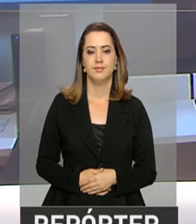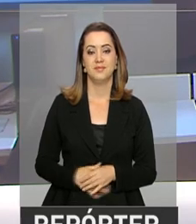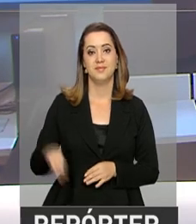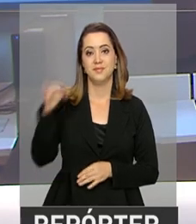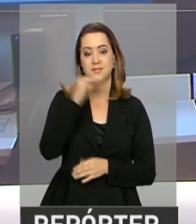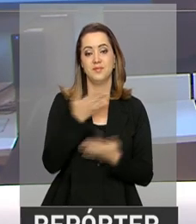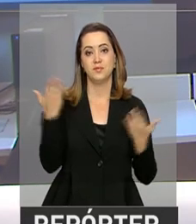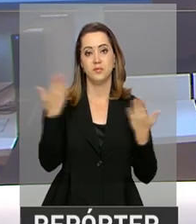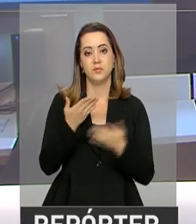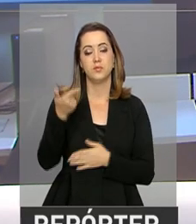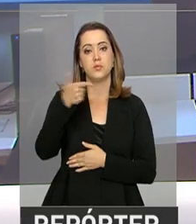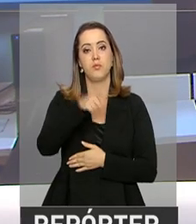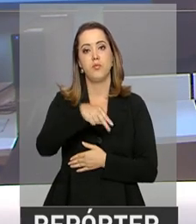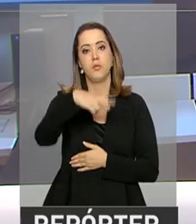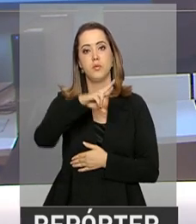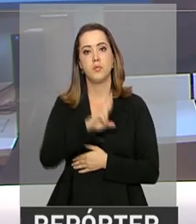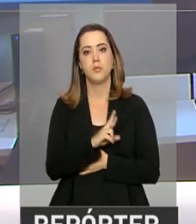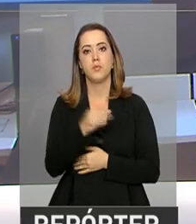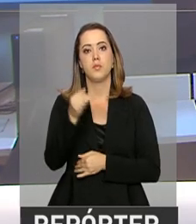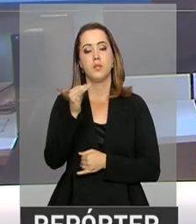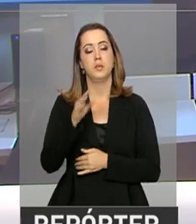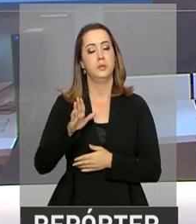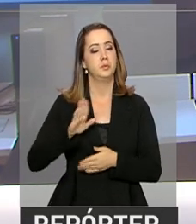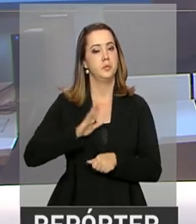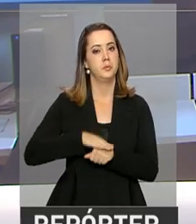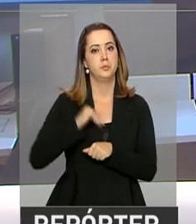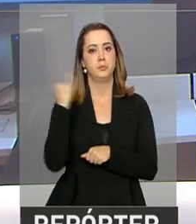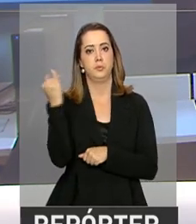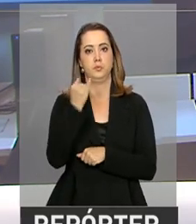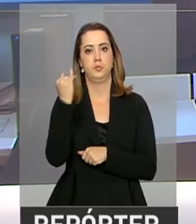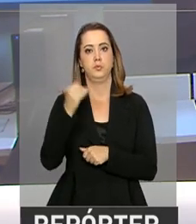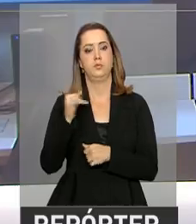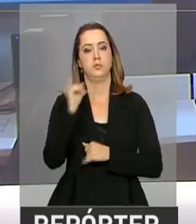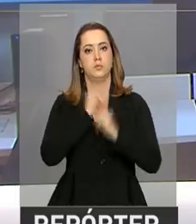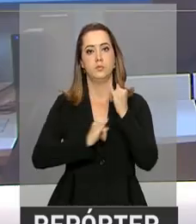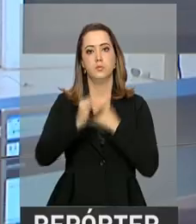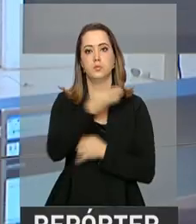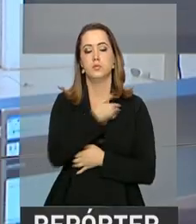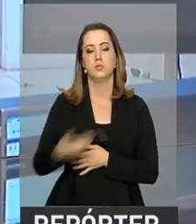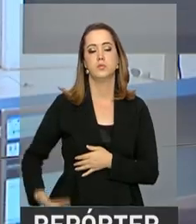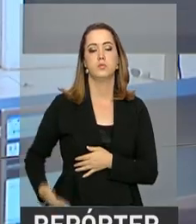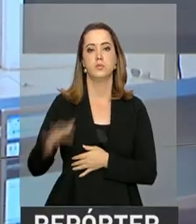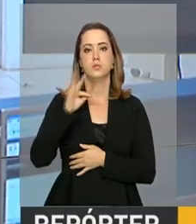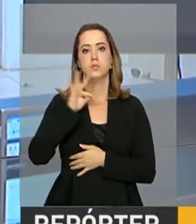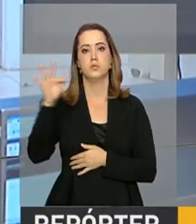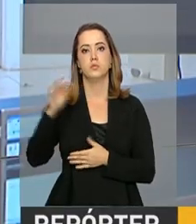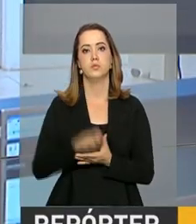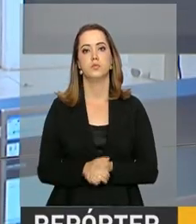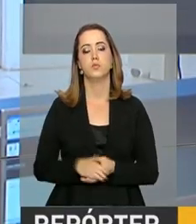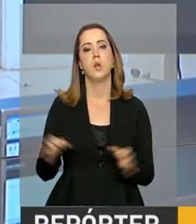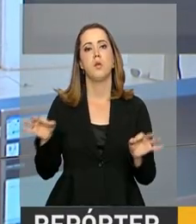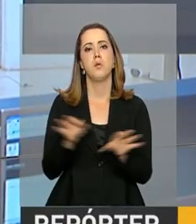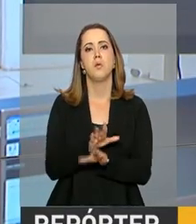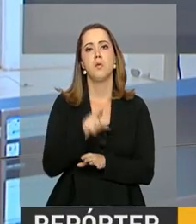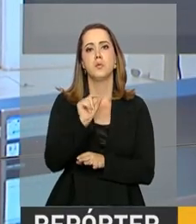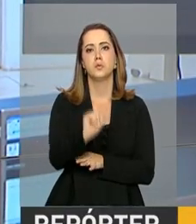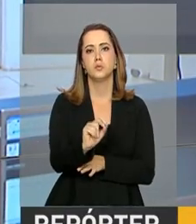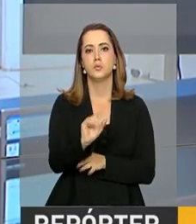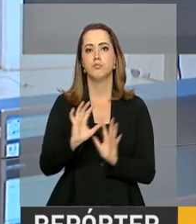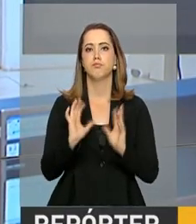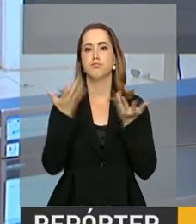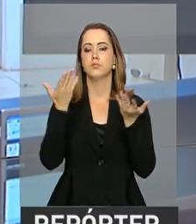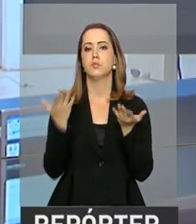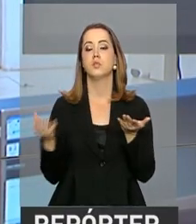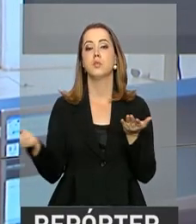Olá no ar mais uma edição do repórter NBR com as principais notícias do governo federal terminou há pouco a cerimônia de posse da